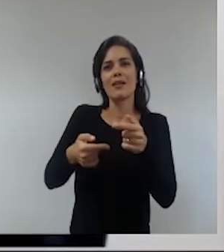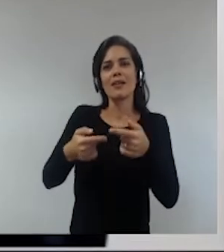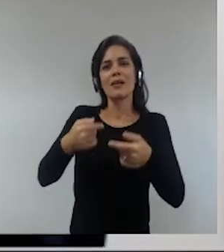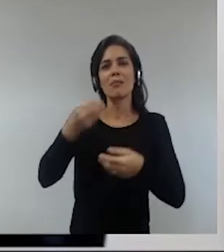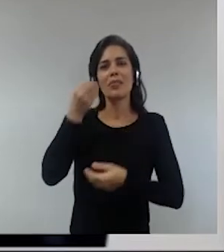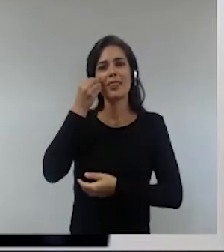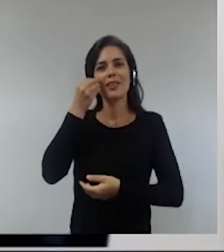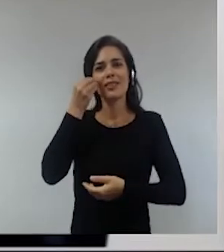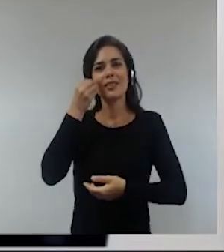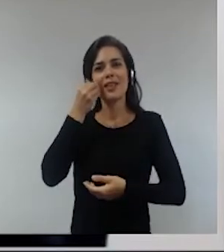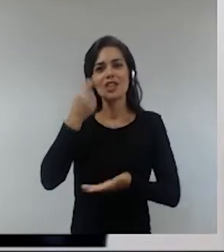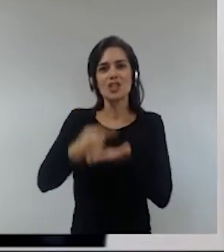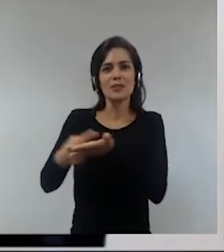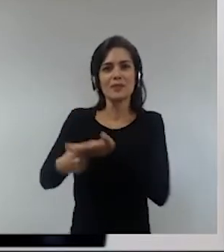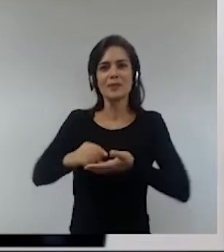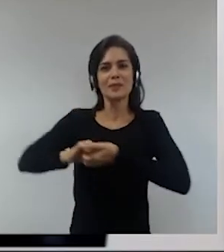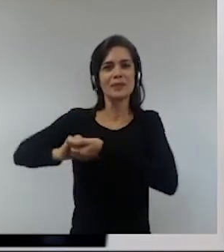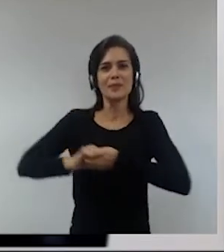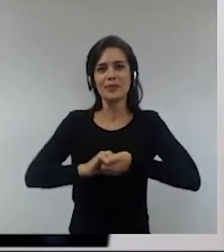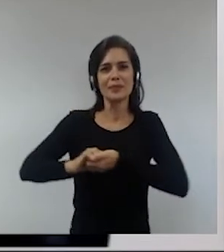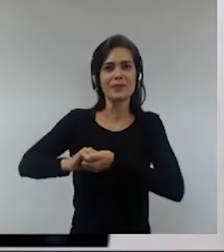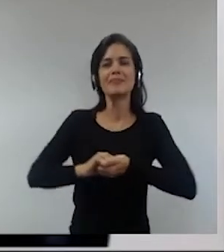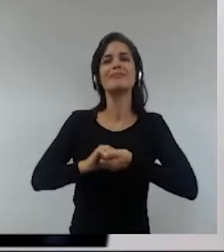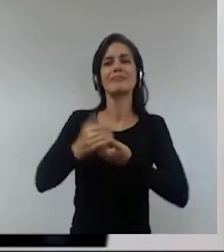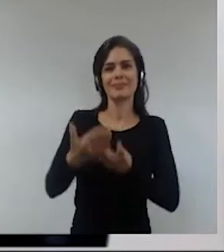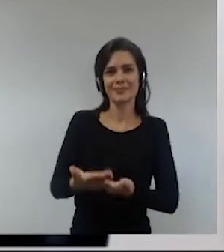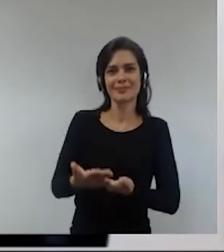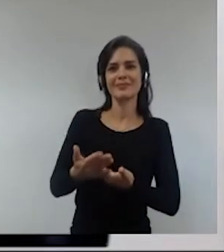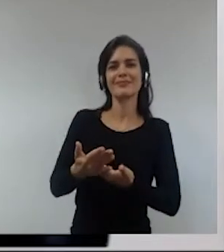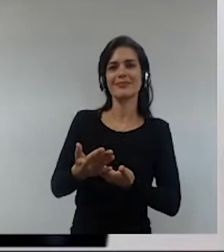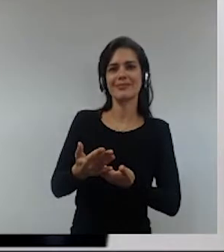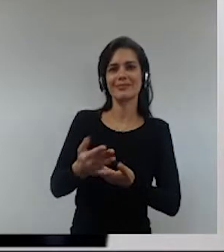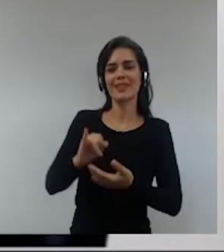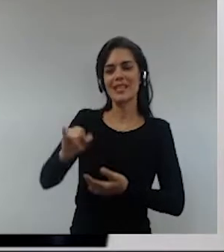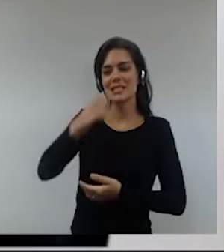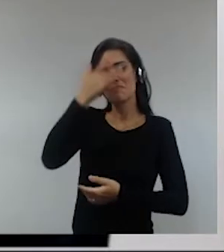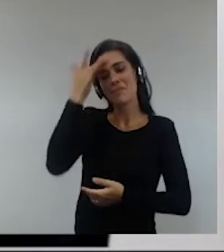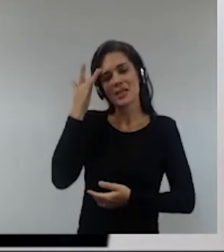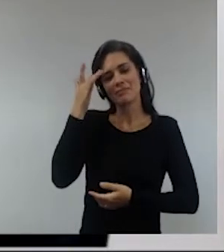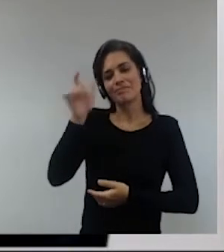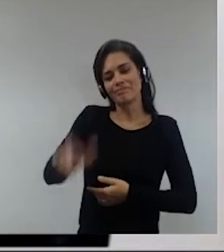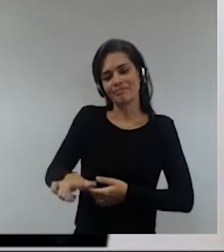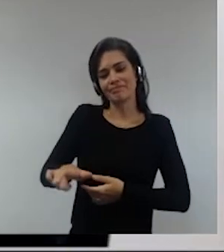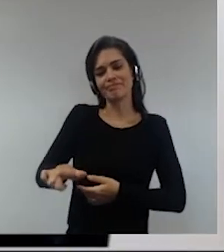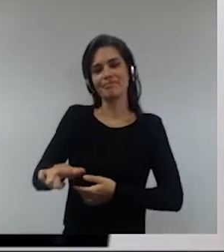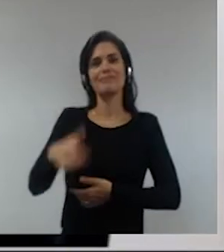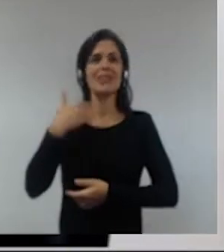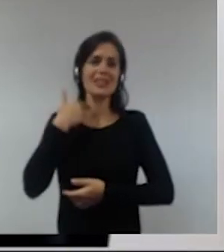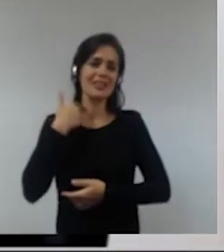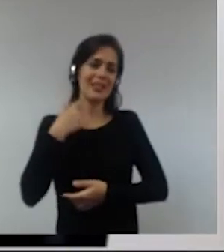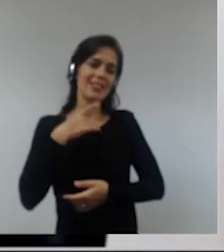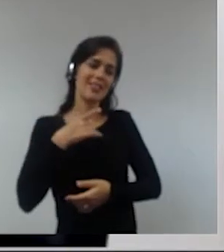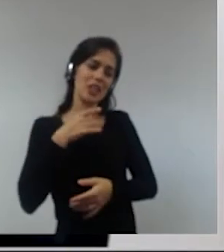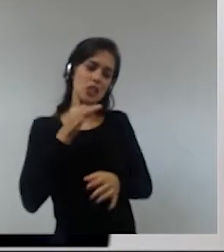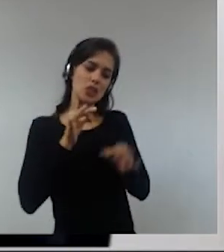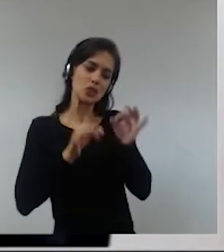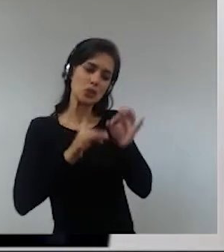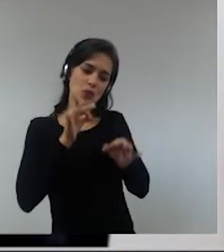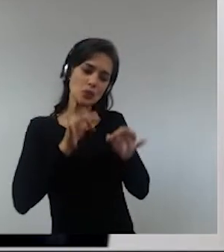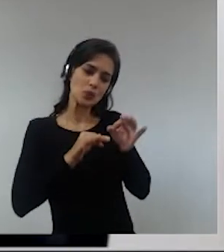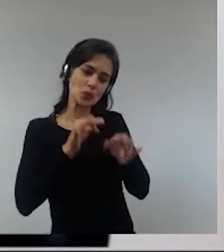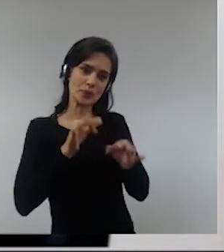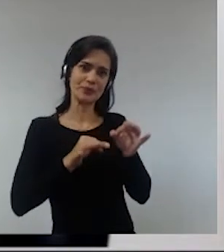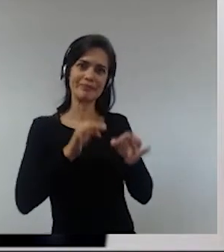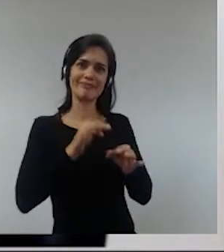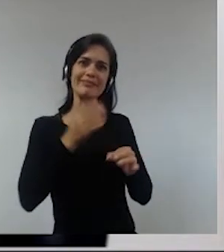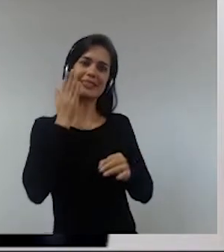conciliação, e ele vai tentar sensibilizar o credor. Se o credor tiver um pouco de juízo, verificando que não vai